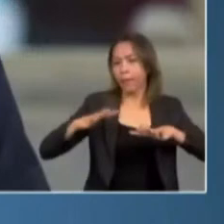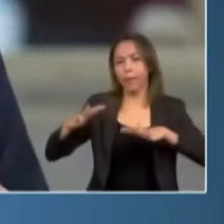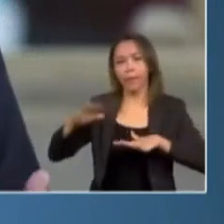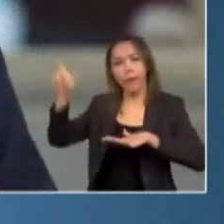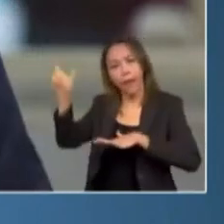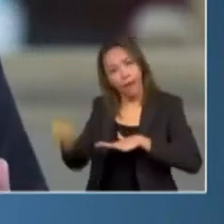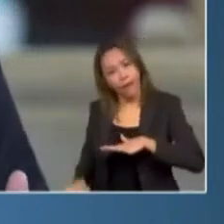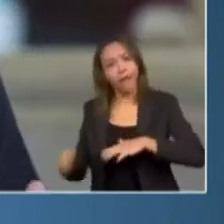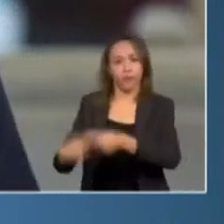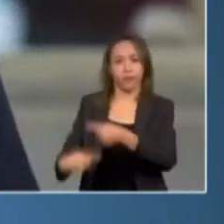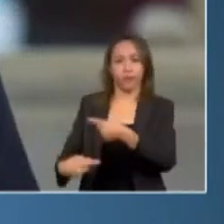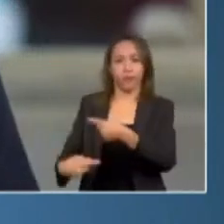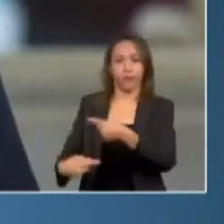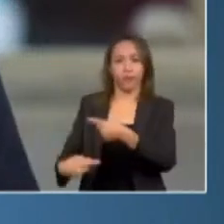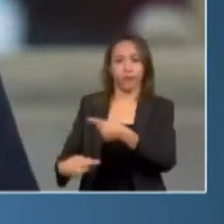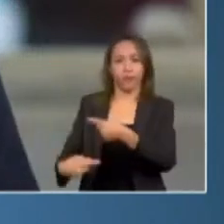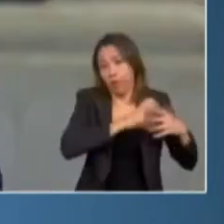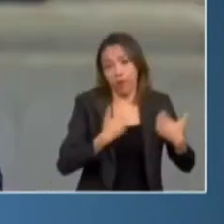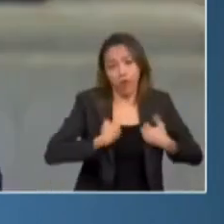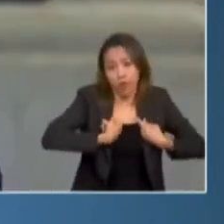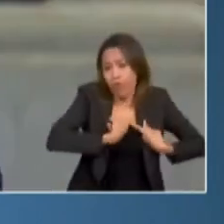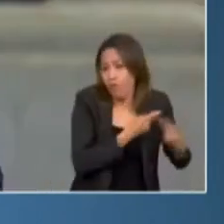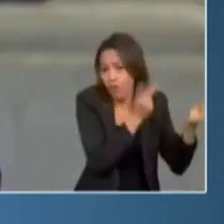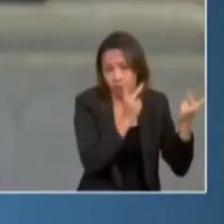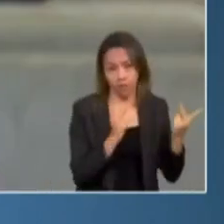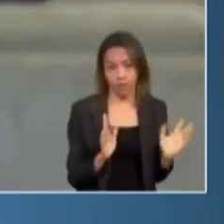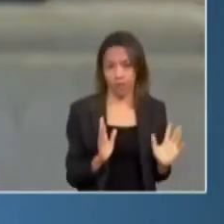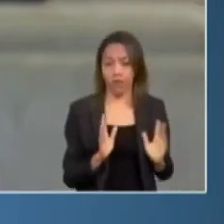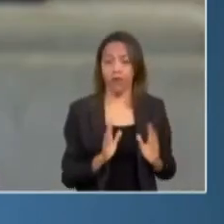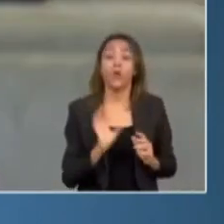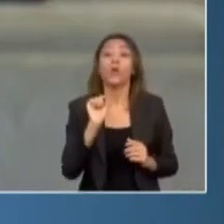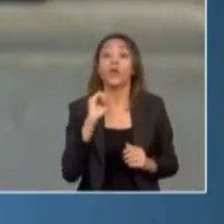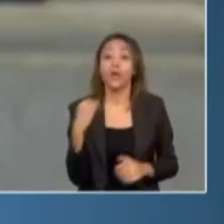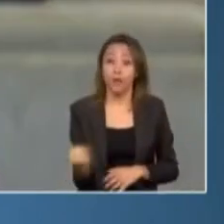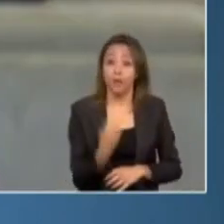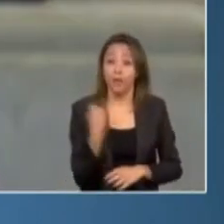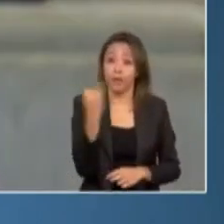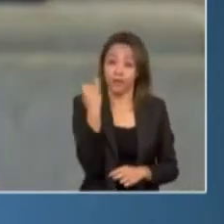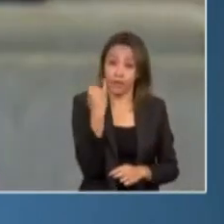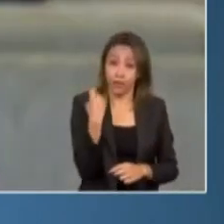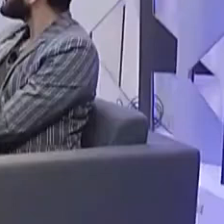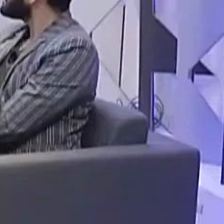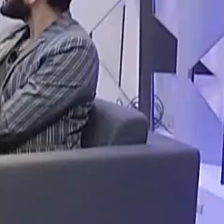ou de parceria com o presidente Lula. Cíntia.